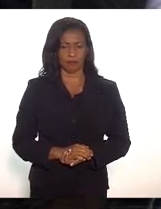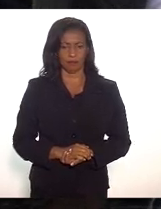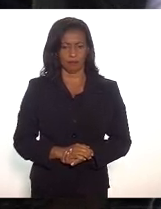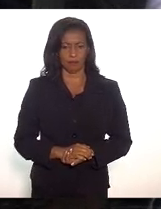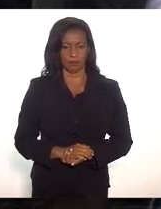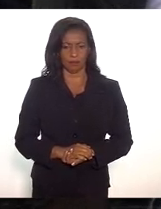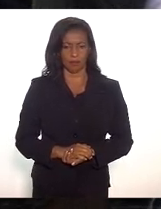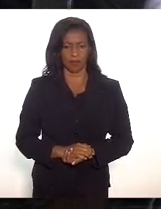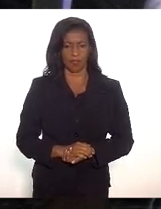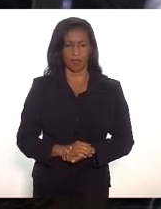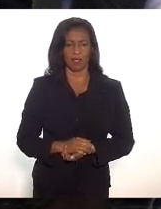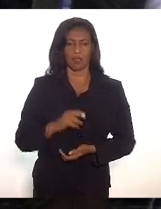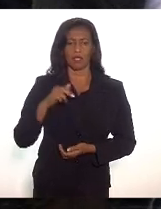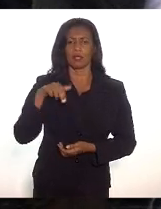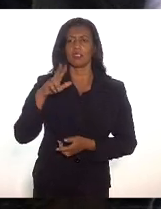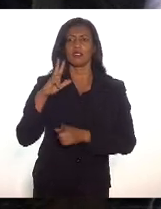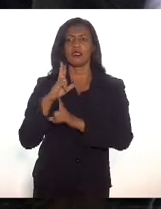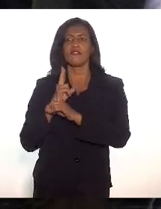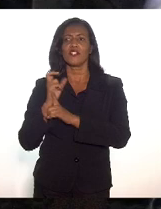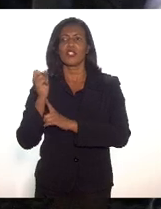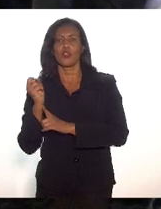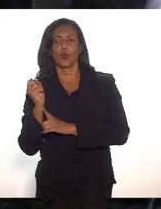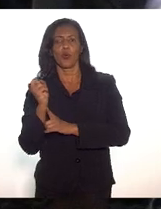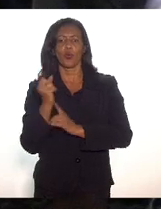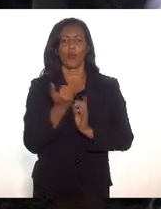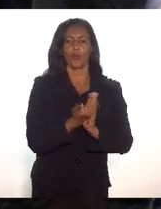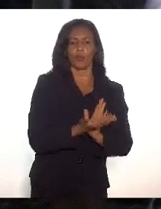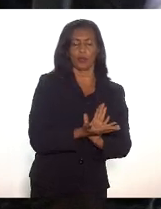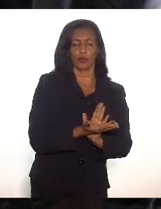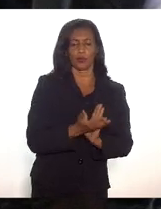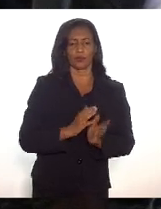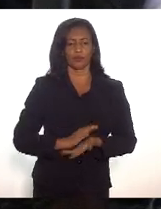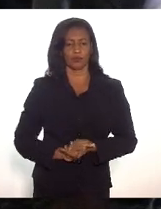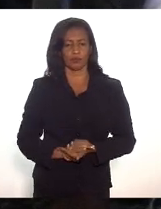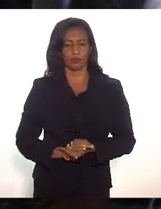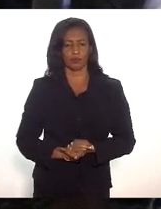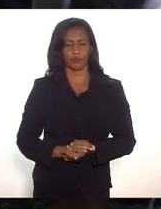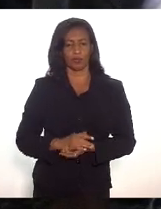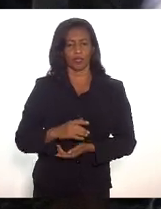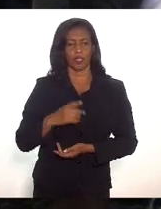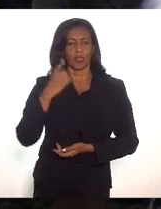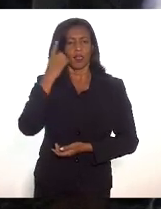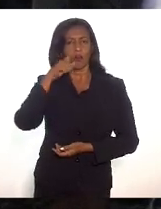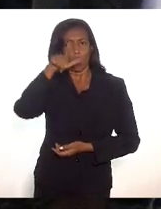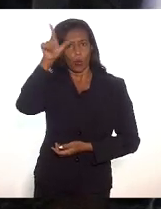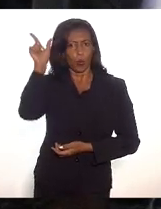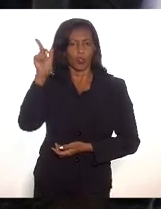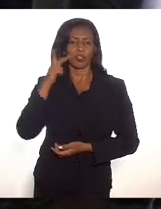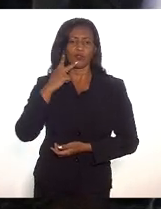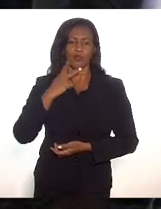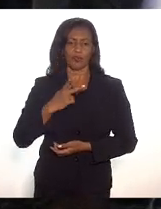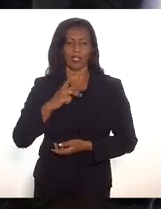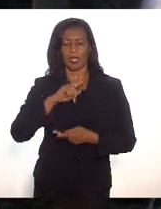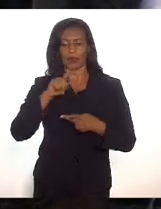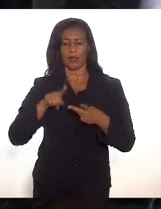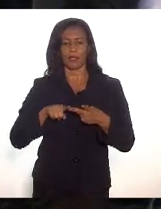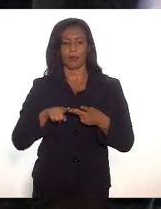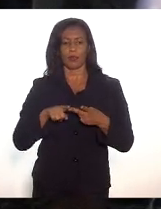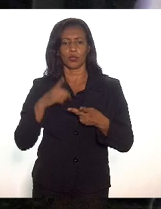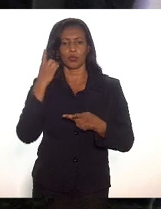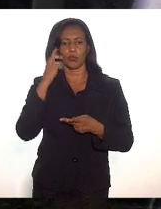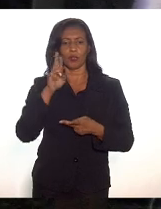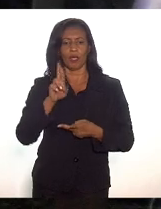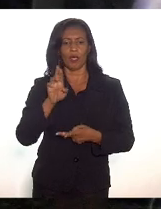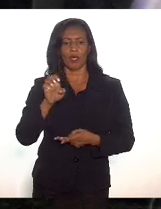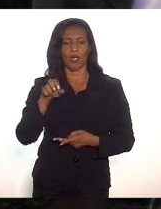sem vencedores e sem vencidos. Por favor. Deputado Luiz Paulo vai falar em seguida. Deputada Renata. Presidente,